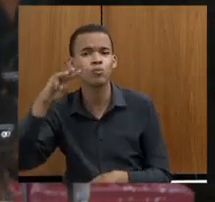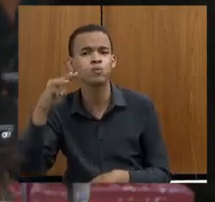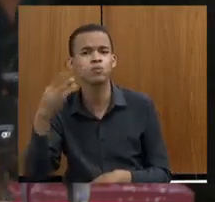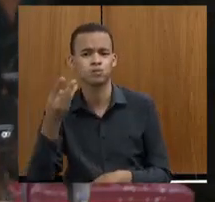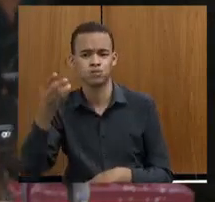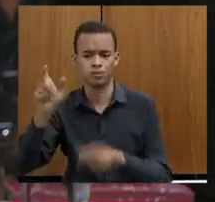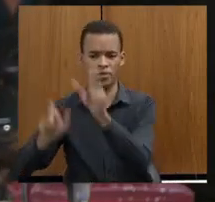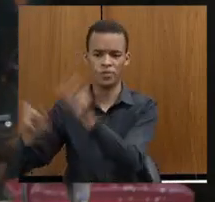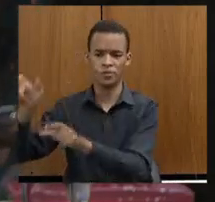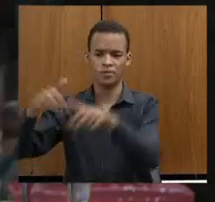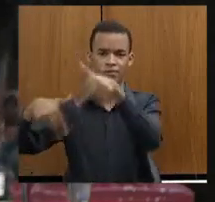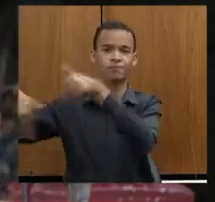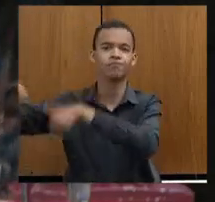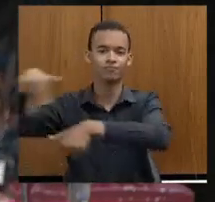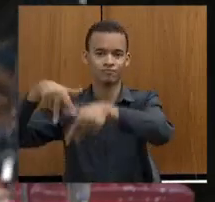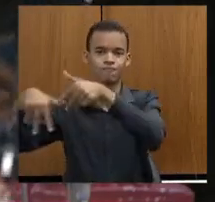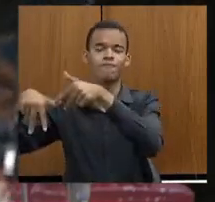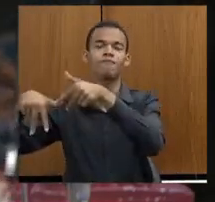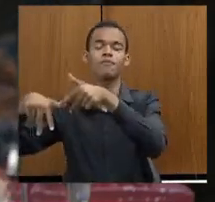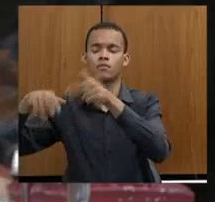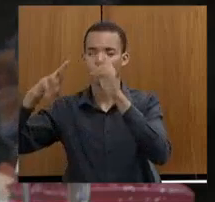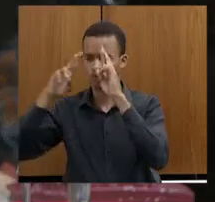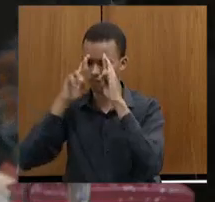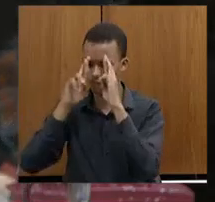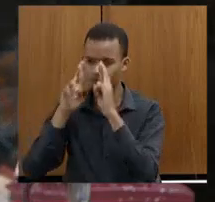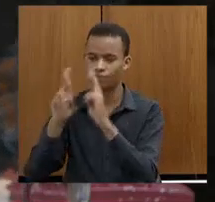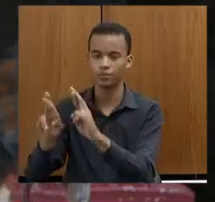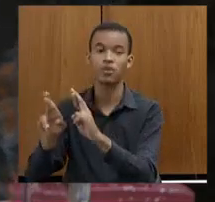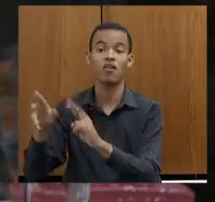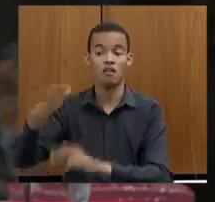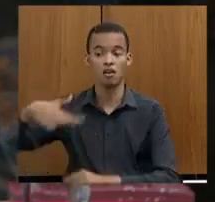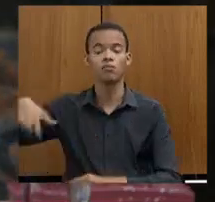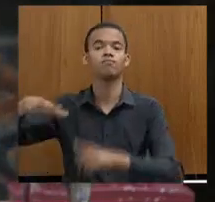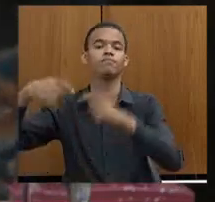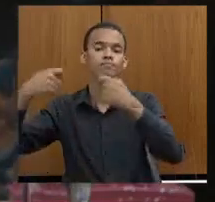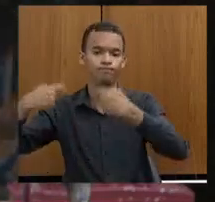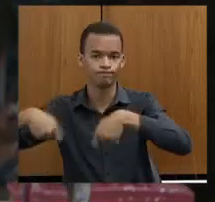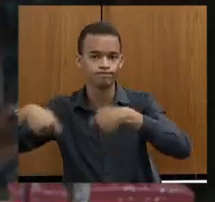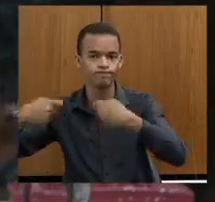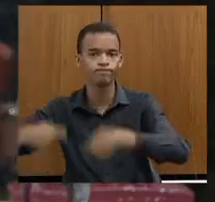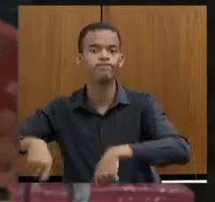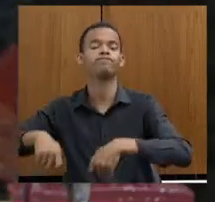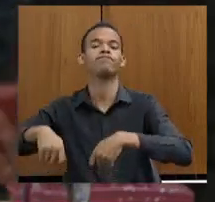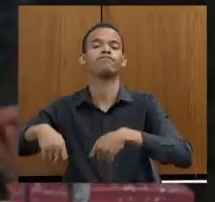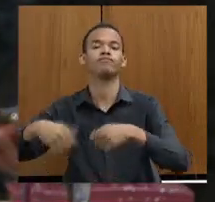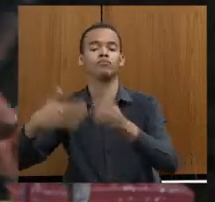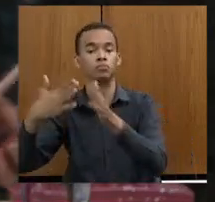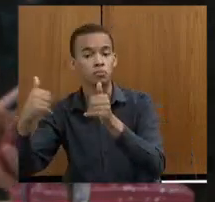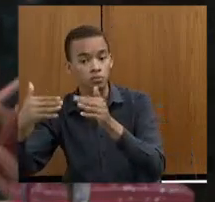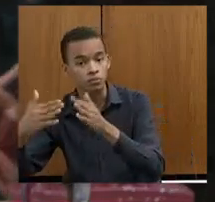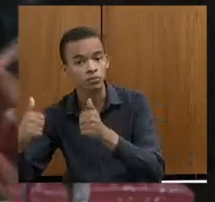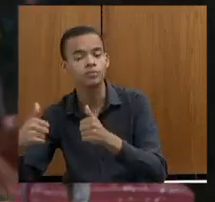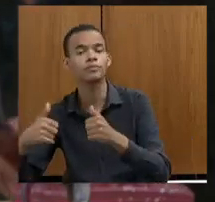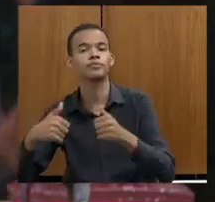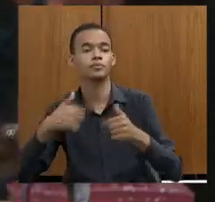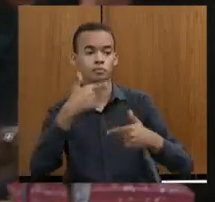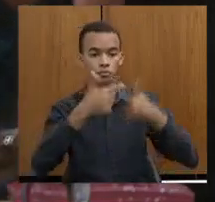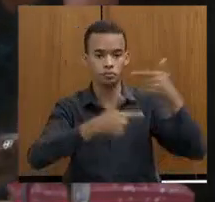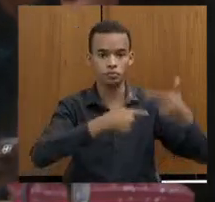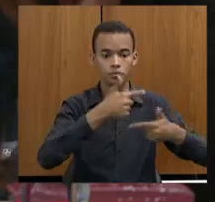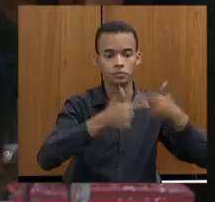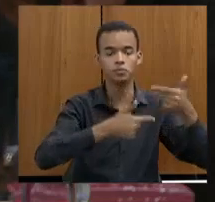estado hoje e precisam demandam e merecem uma prestação de serviço como a qualidade cada vez maior